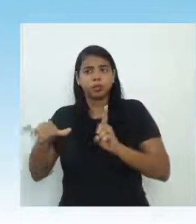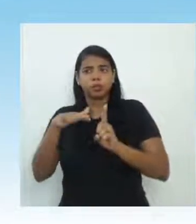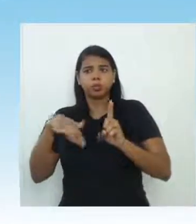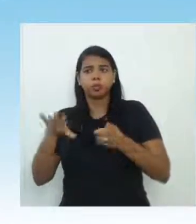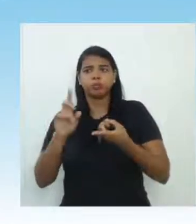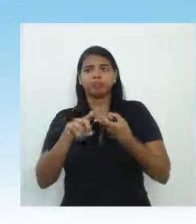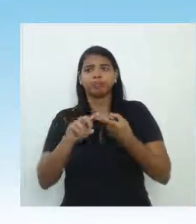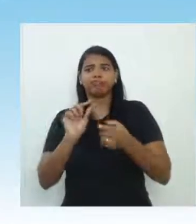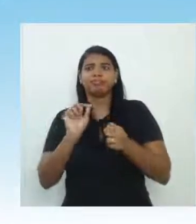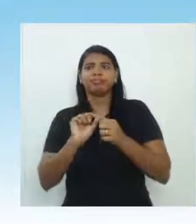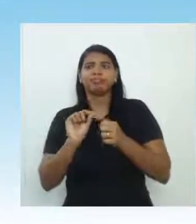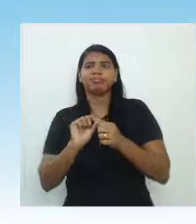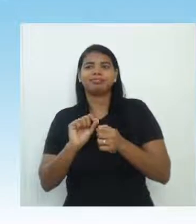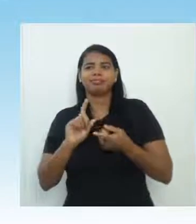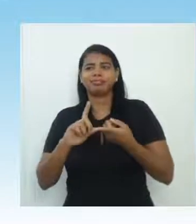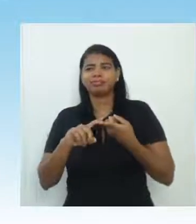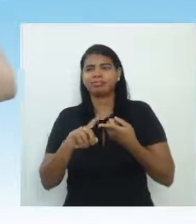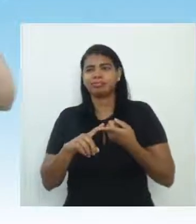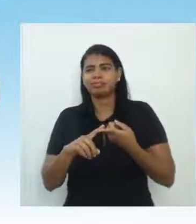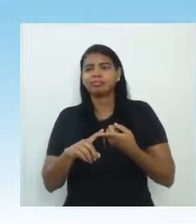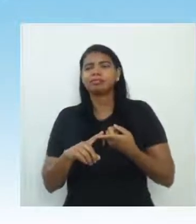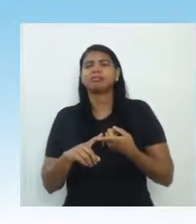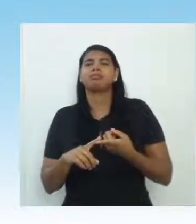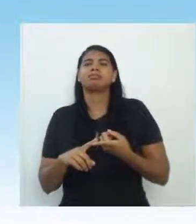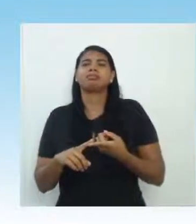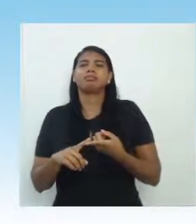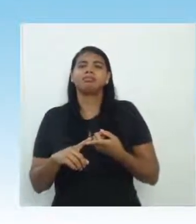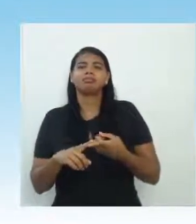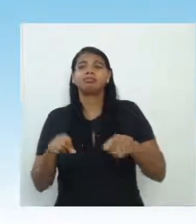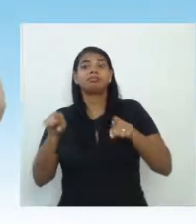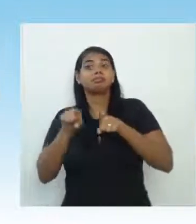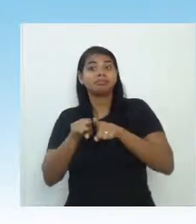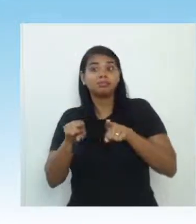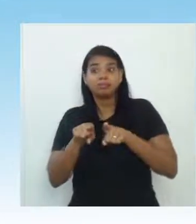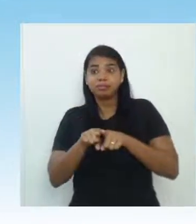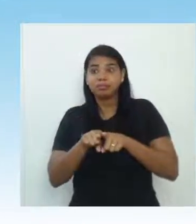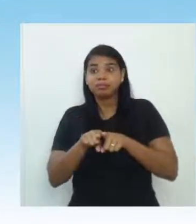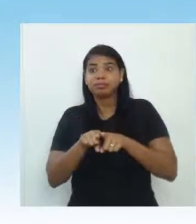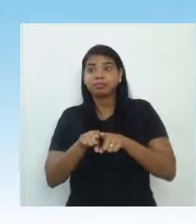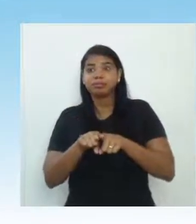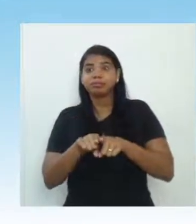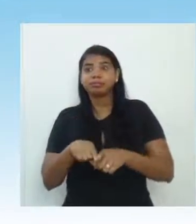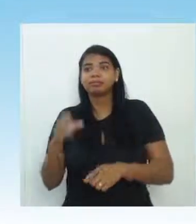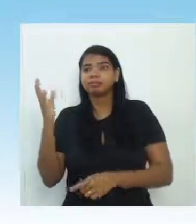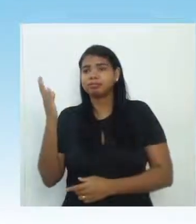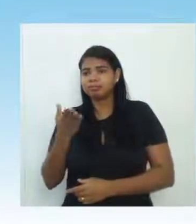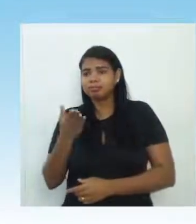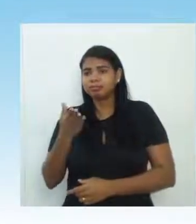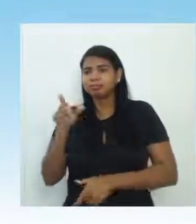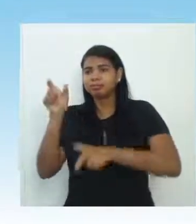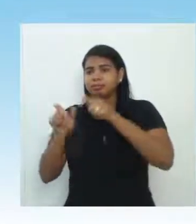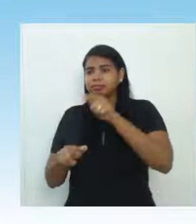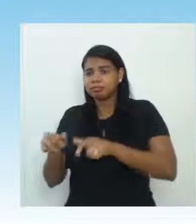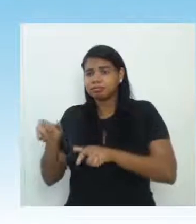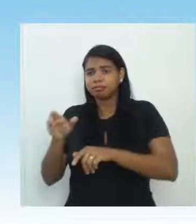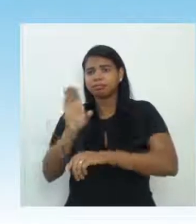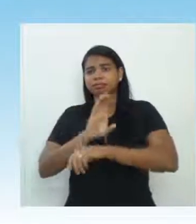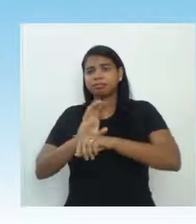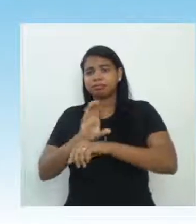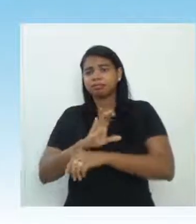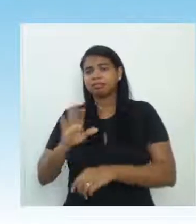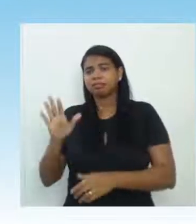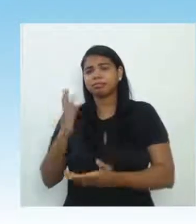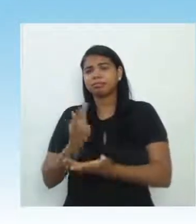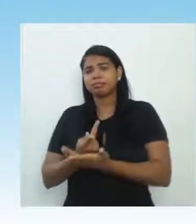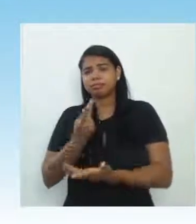está fazendo de fato? Tem alinhamento, está de acordo, está previsto na Constituição e às vezes, né,